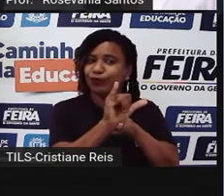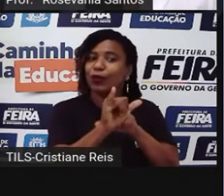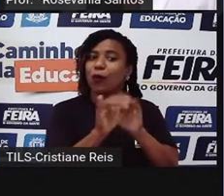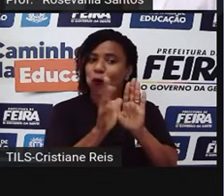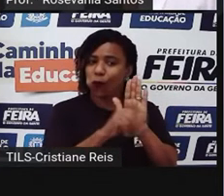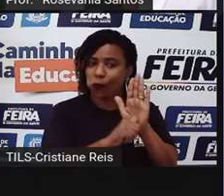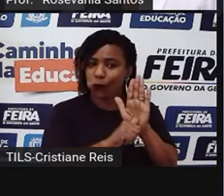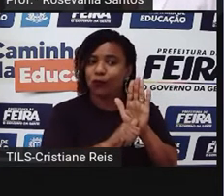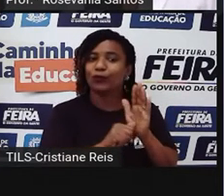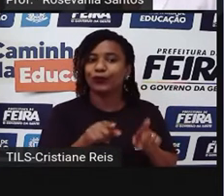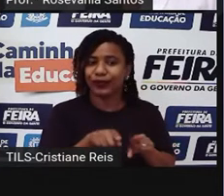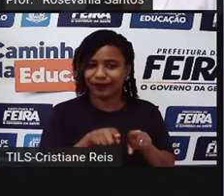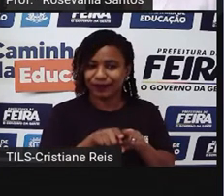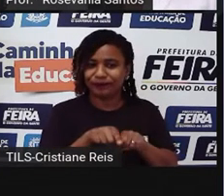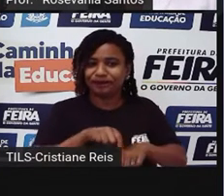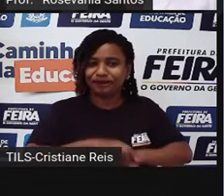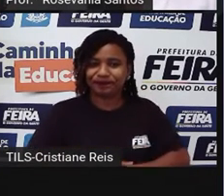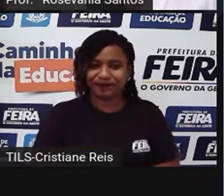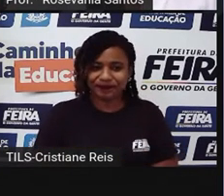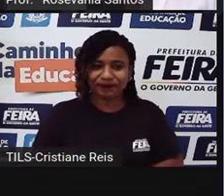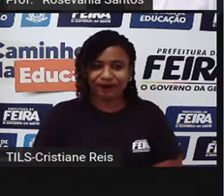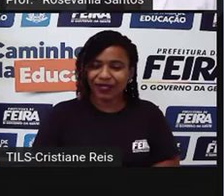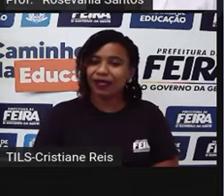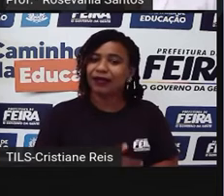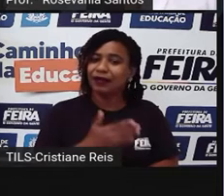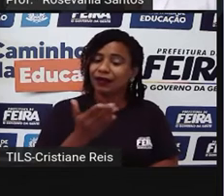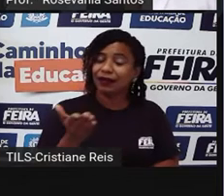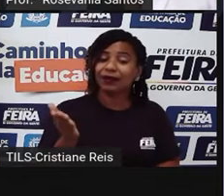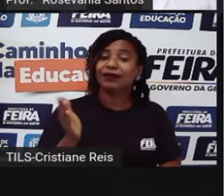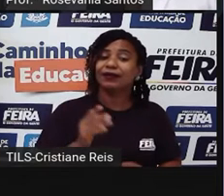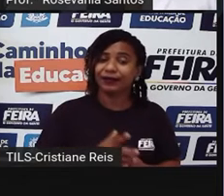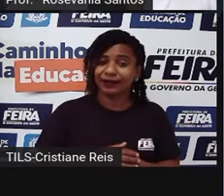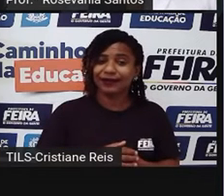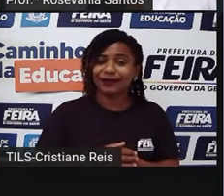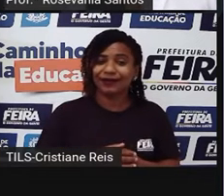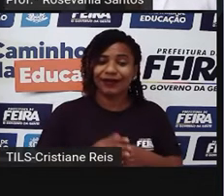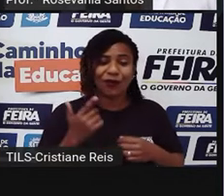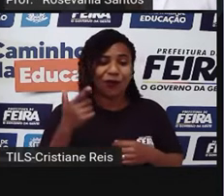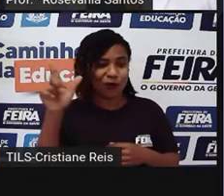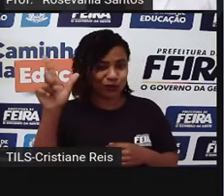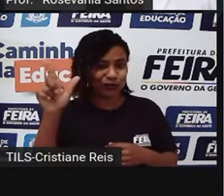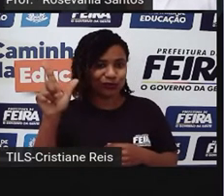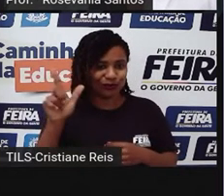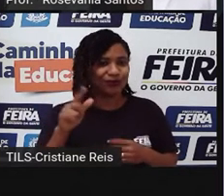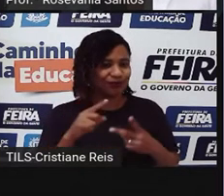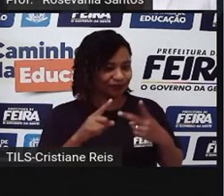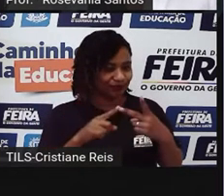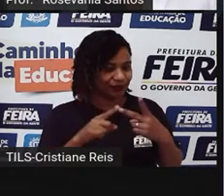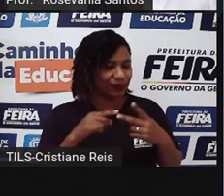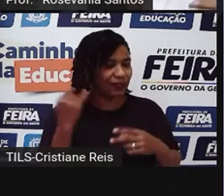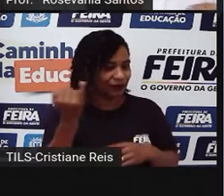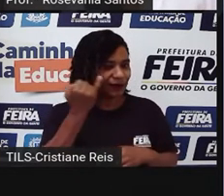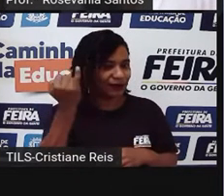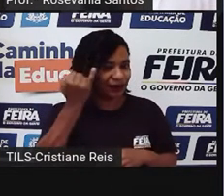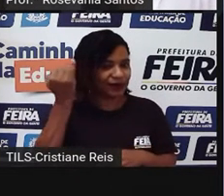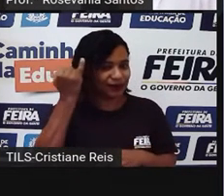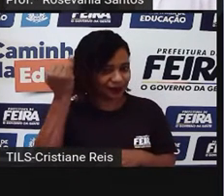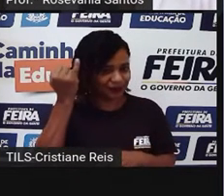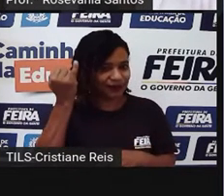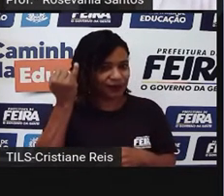Outra coisa também ligada à globalização, que é o primeiro, bora dizer assim, né? Foi a primeira coisa que se observou muito, foi